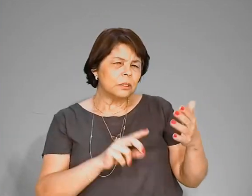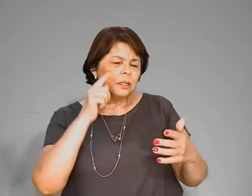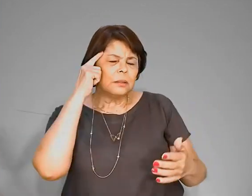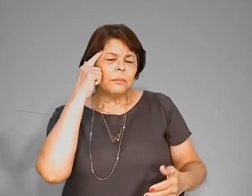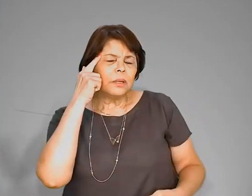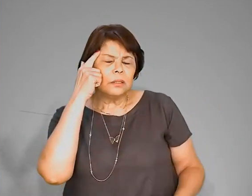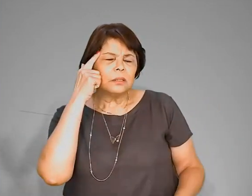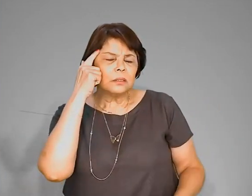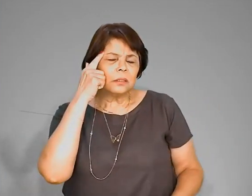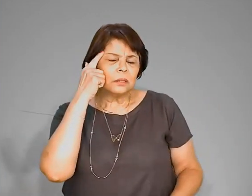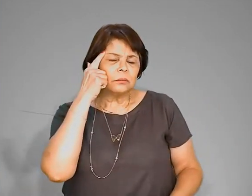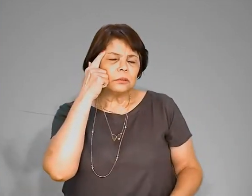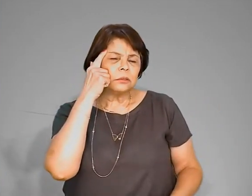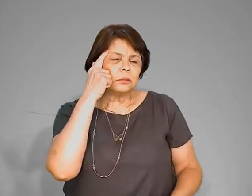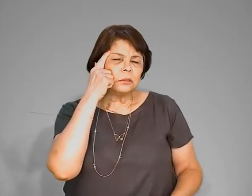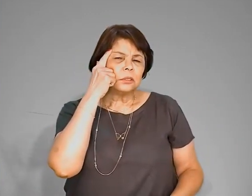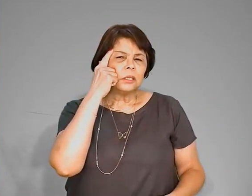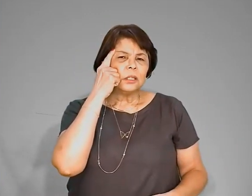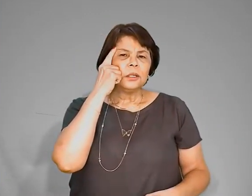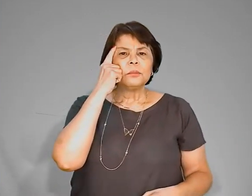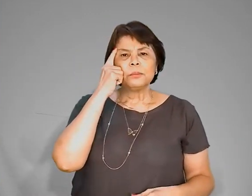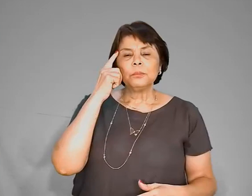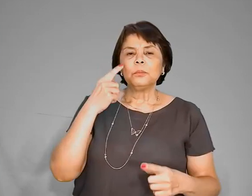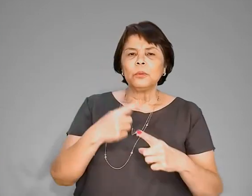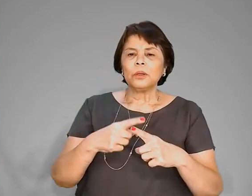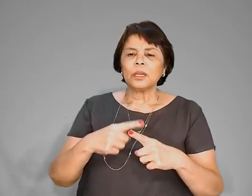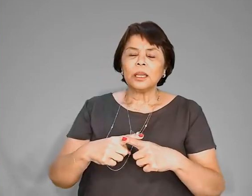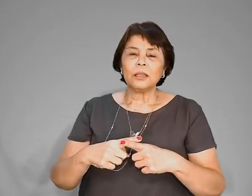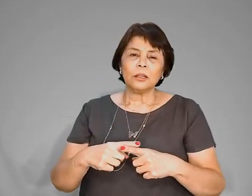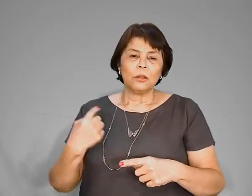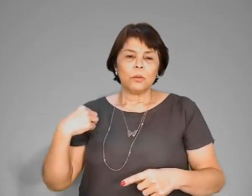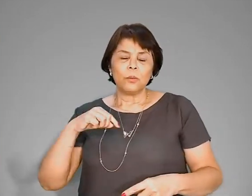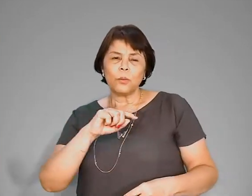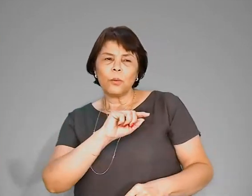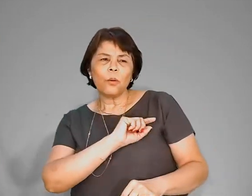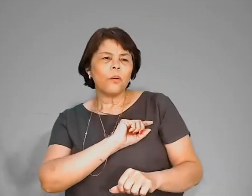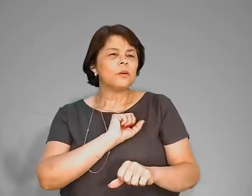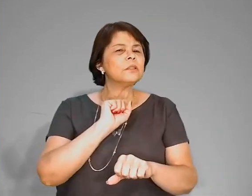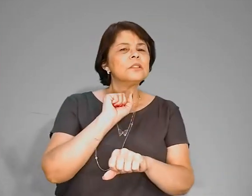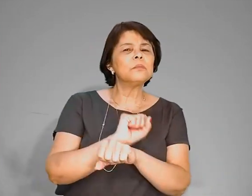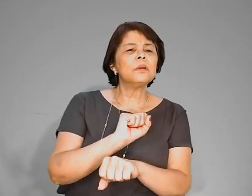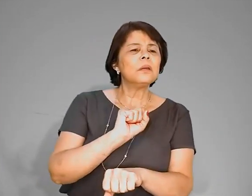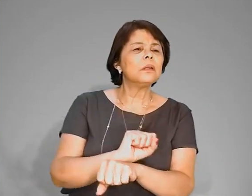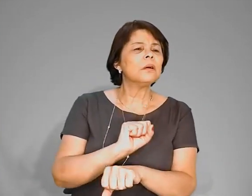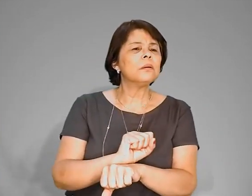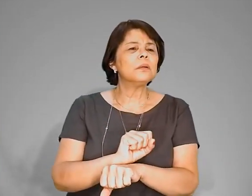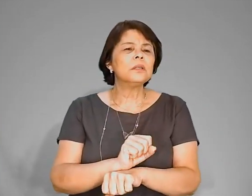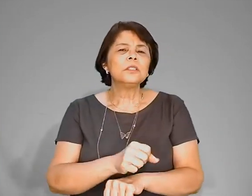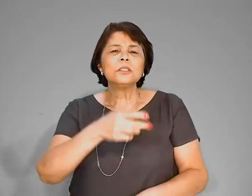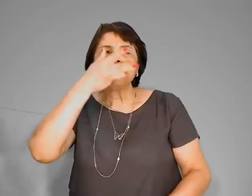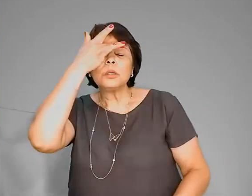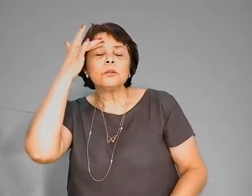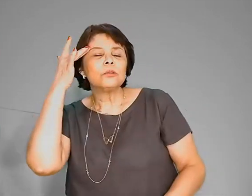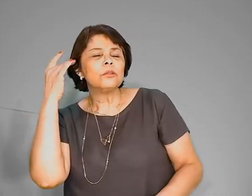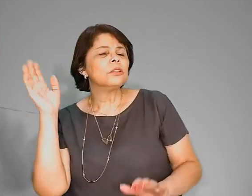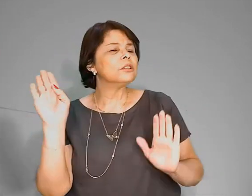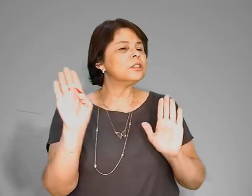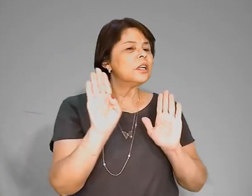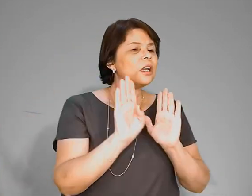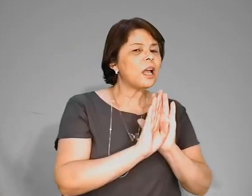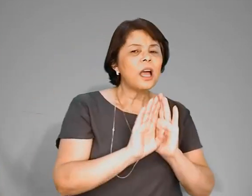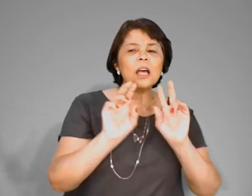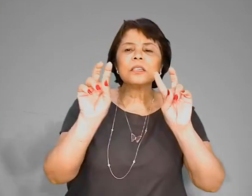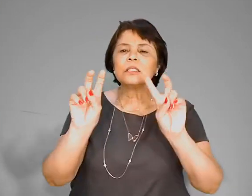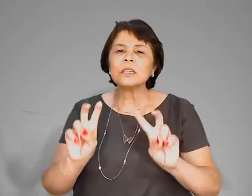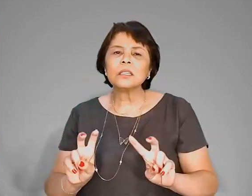da Bíblia, que a gente chama de abertura da Escola Dominical, quando a gente espera alguns atrasados chegarem